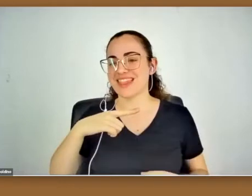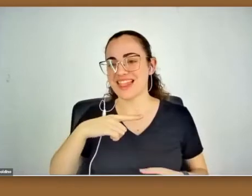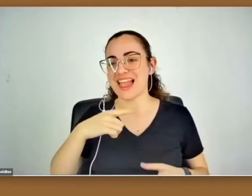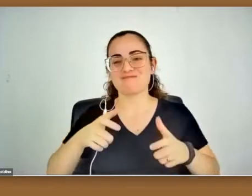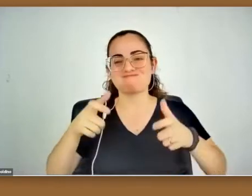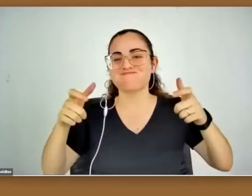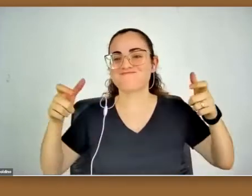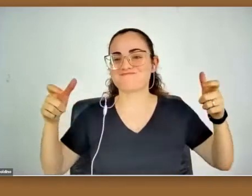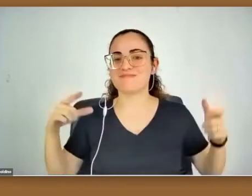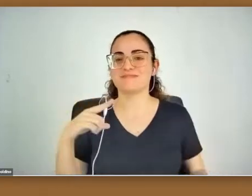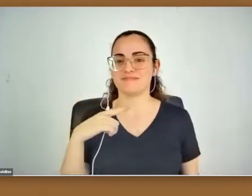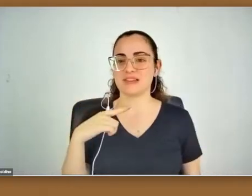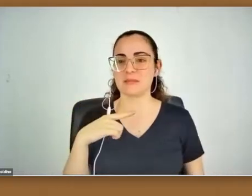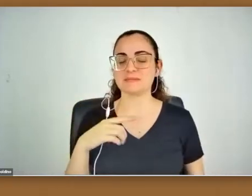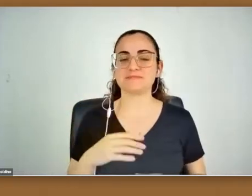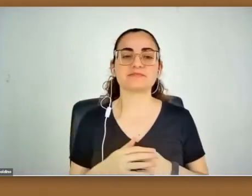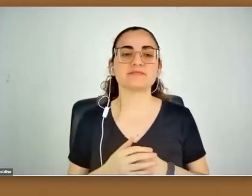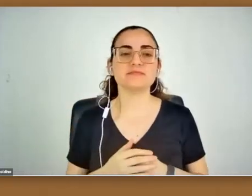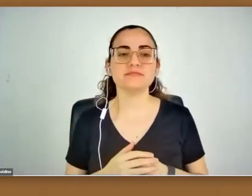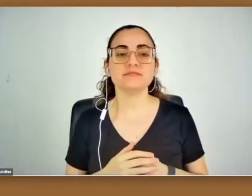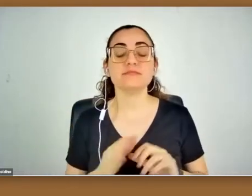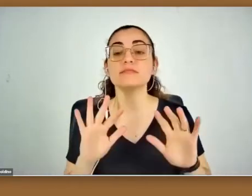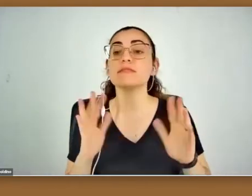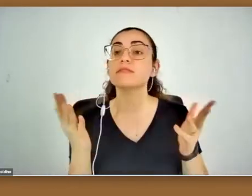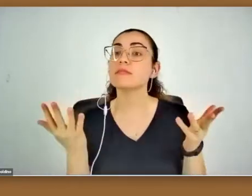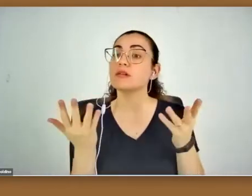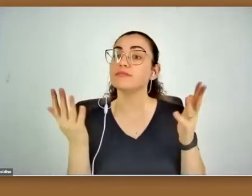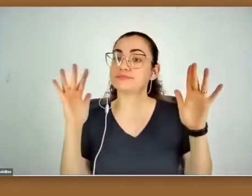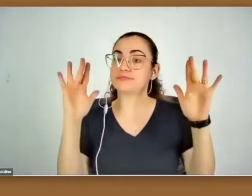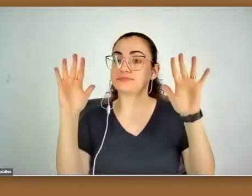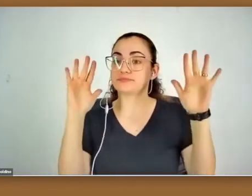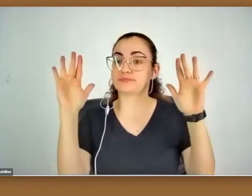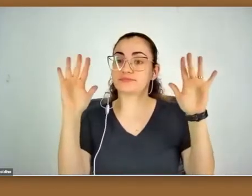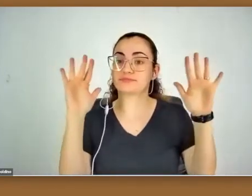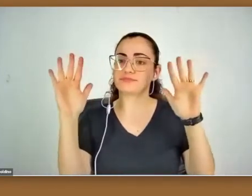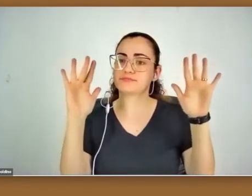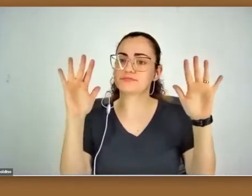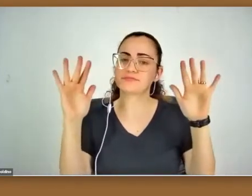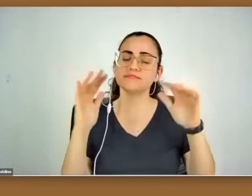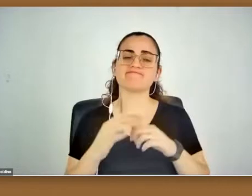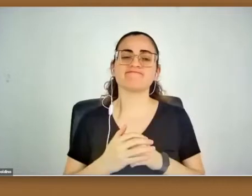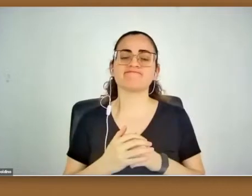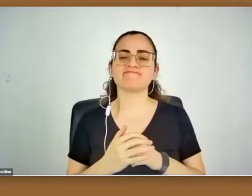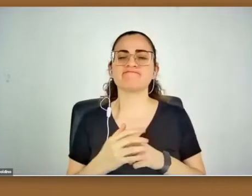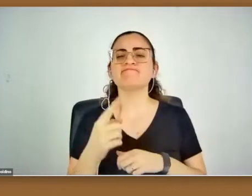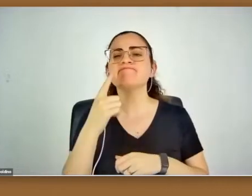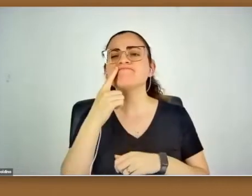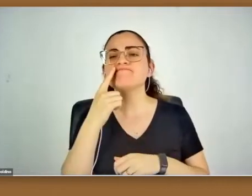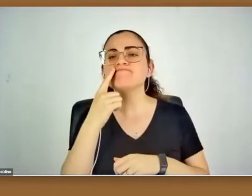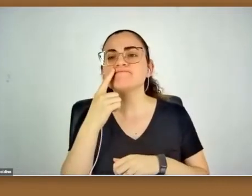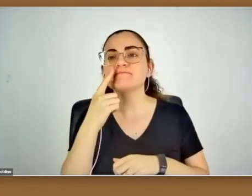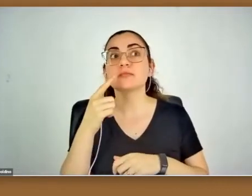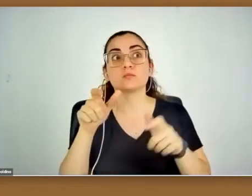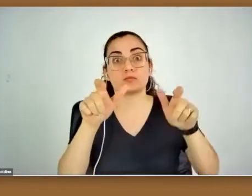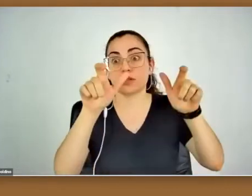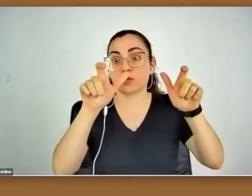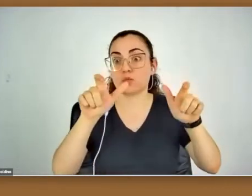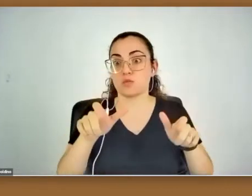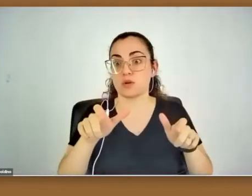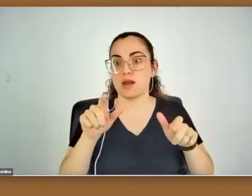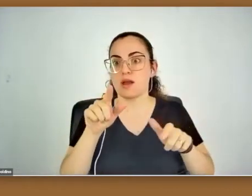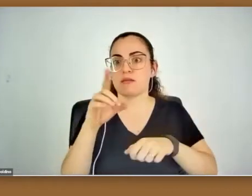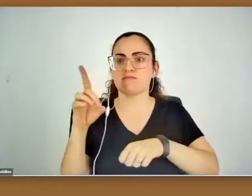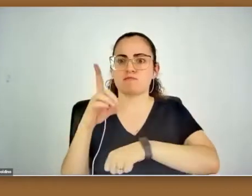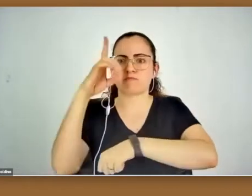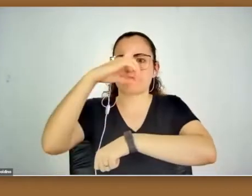E aí vamos pensar, né, quando vocês veem que aumenta o número de casos de dengue aí